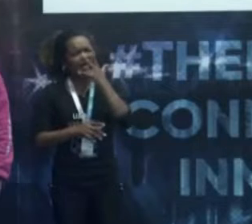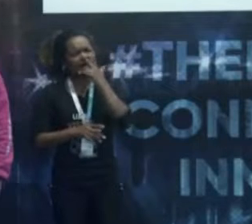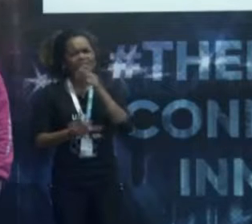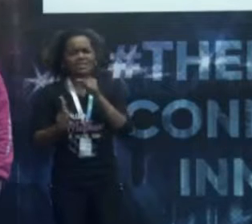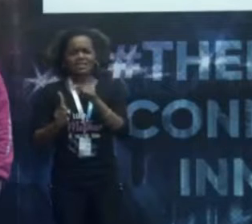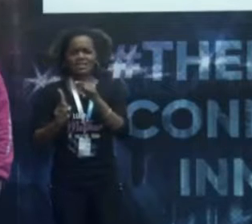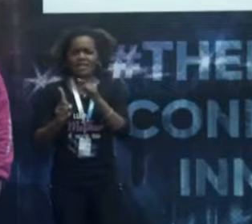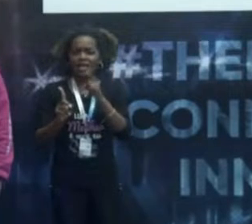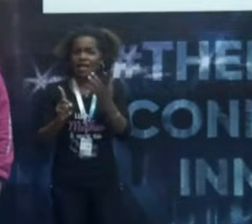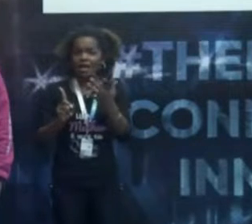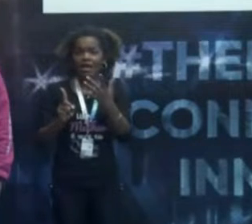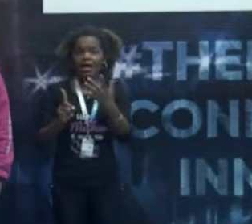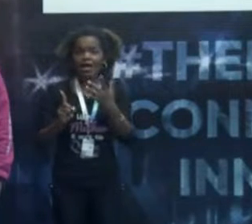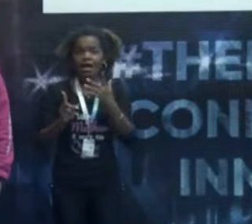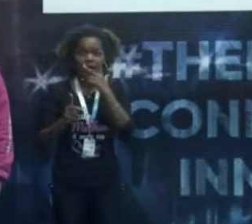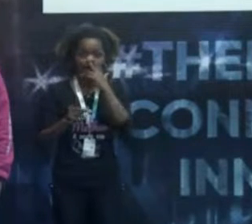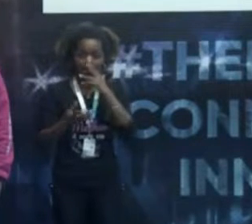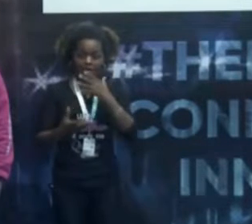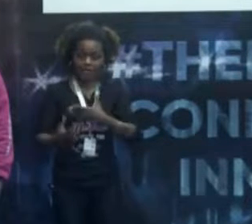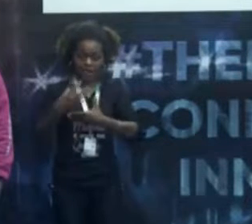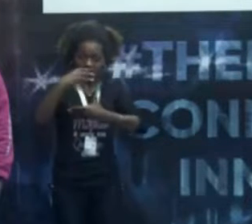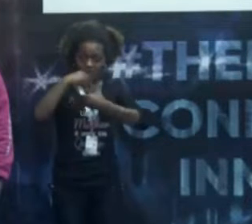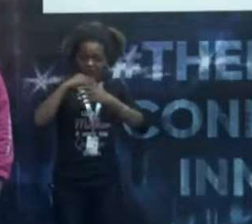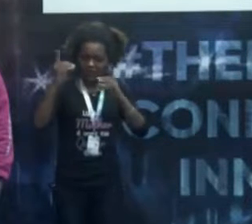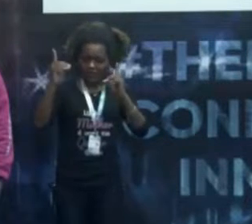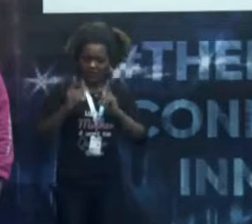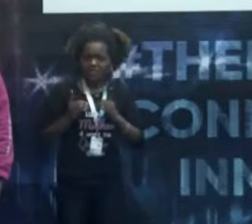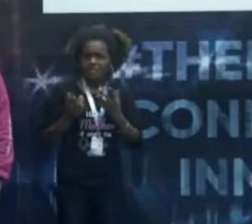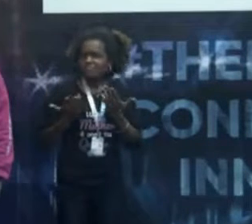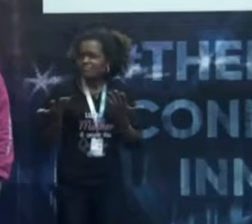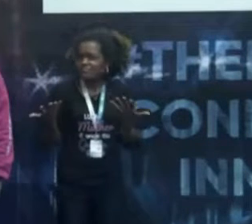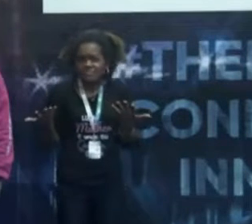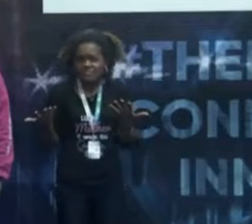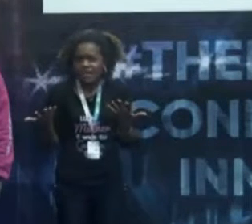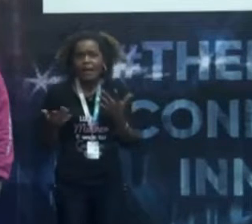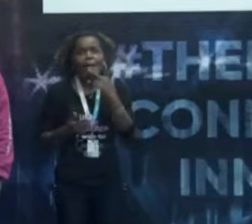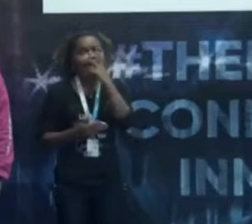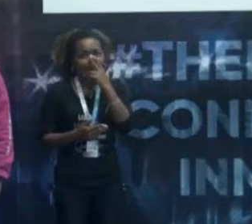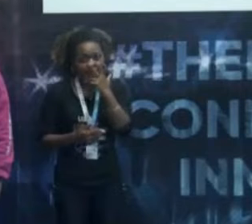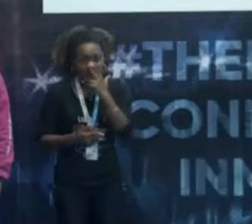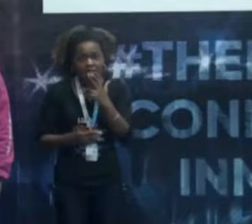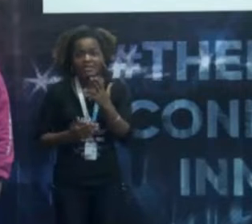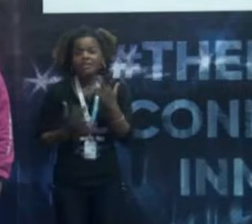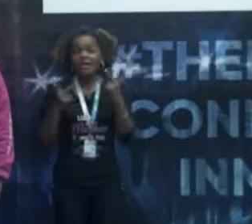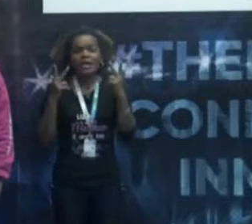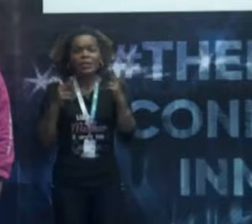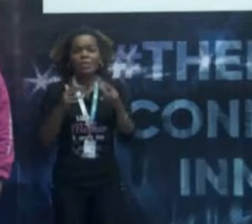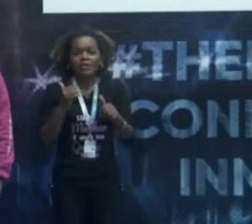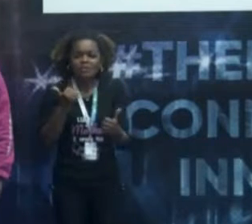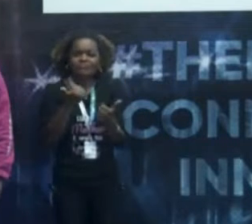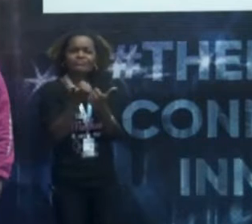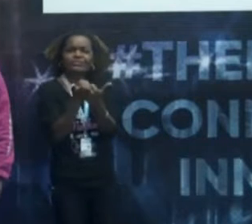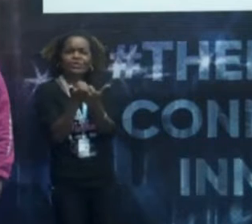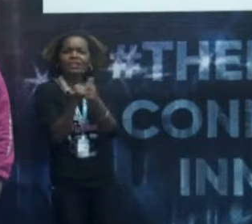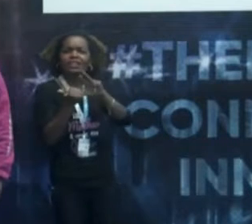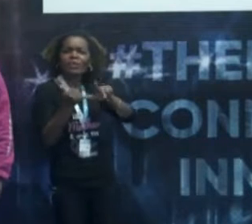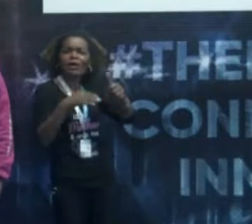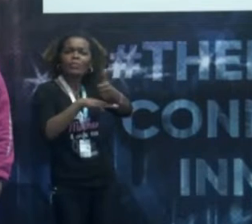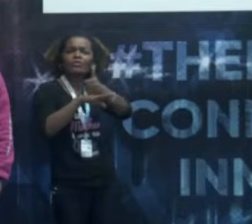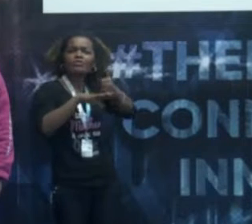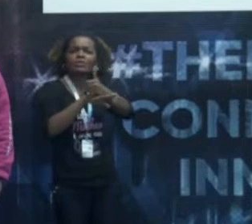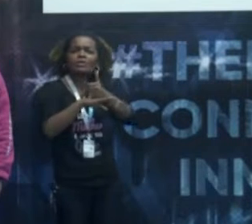com deficiência que está contratada, não um profissional, né? Ela se torna o meu token e não um profissional que foi contratado para